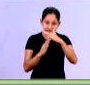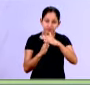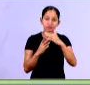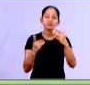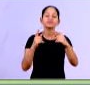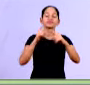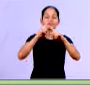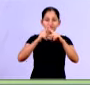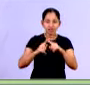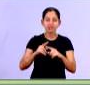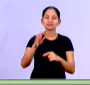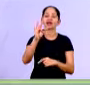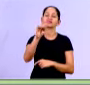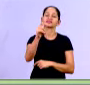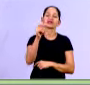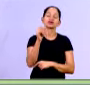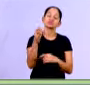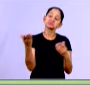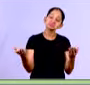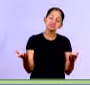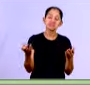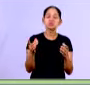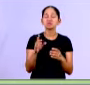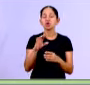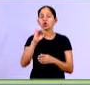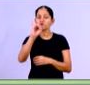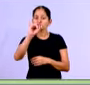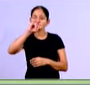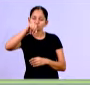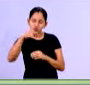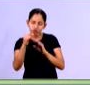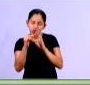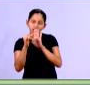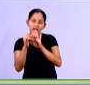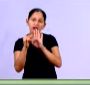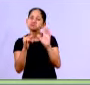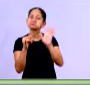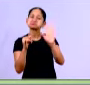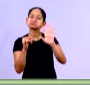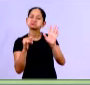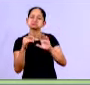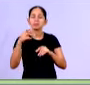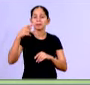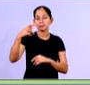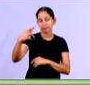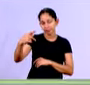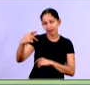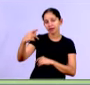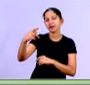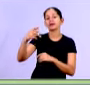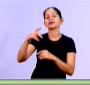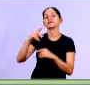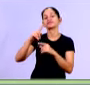Então, aqui nessa equação de baixo, em vez de escrever J, eu posso escrever P vezes I vezes N. Observe que eu vou